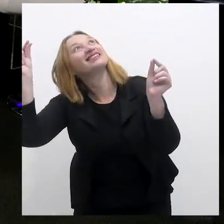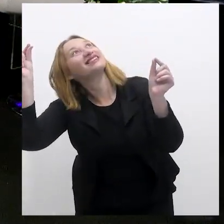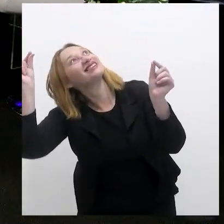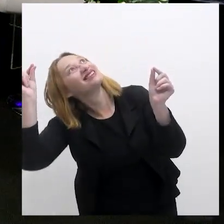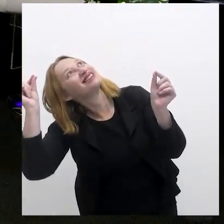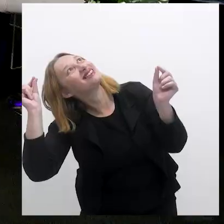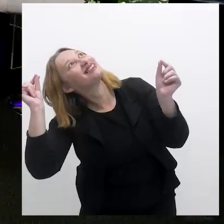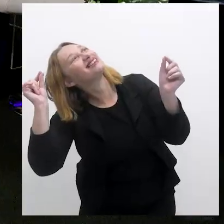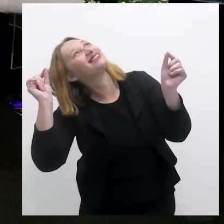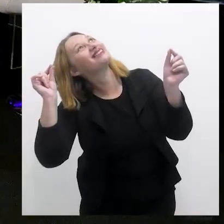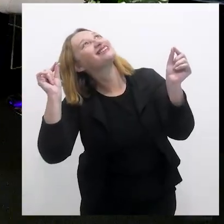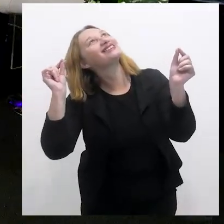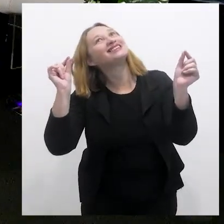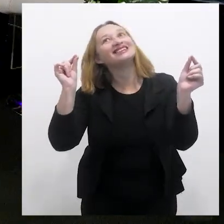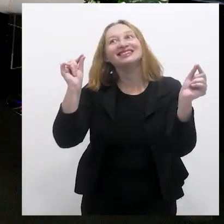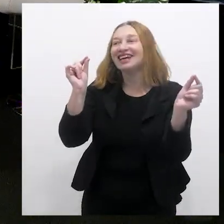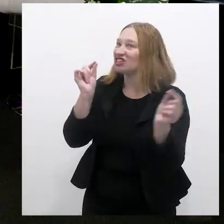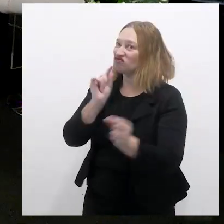apareceu,